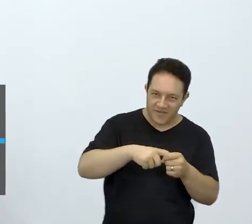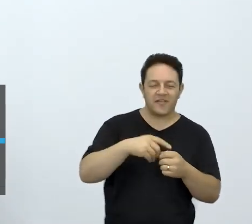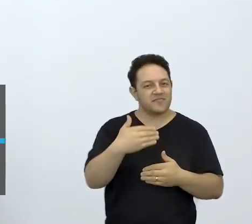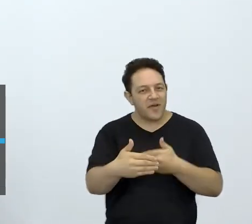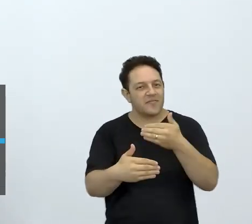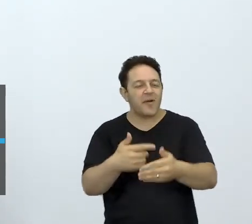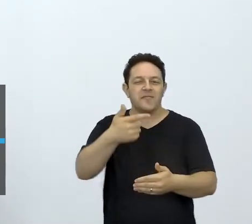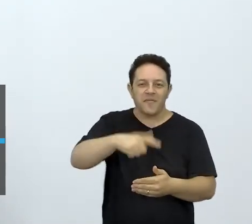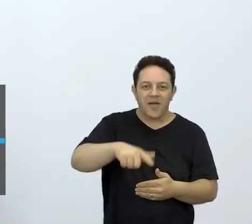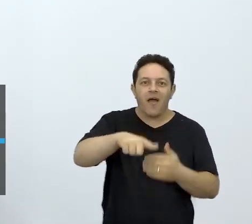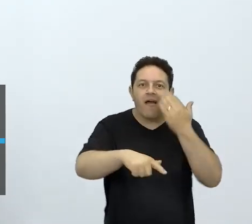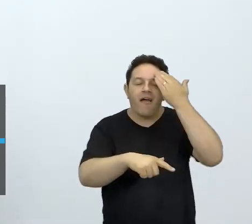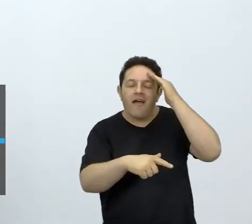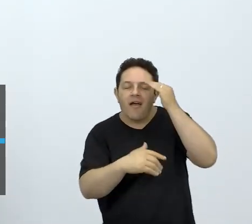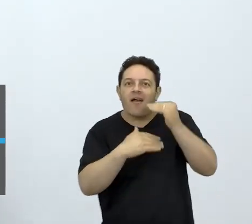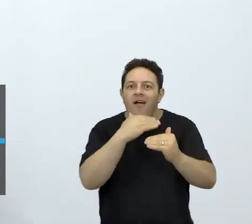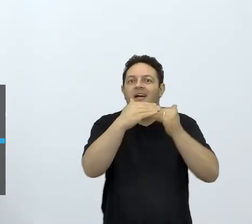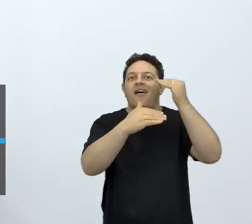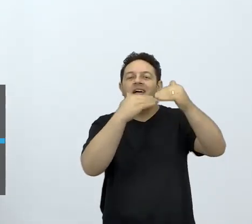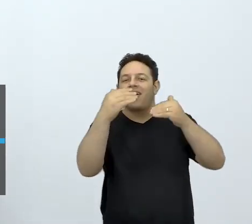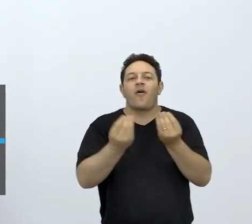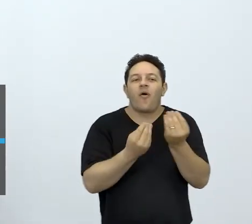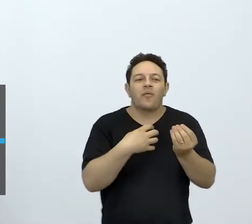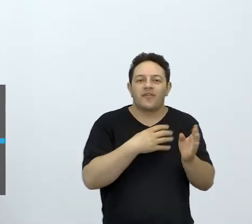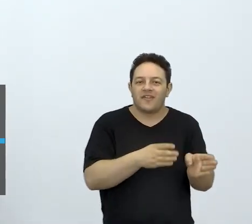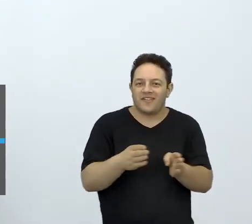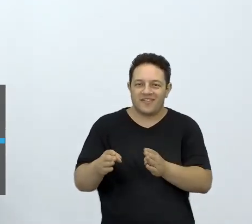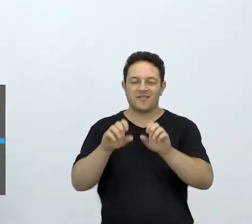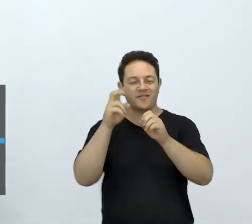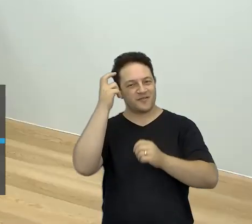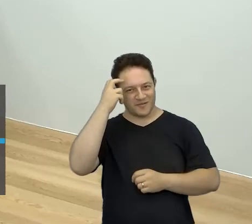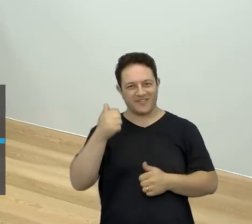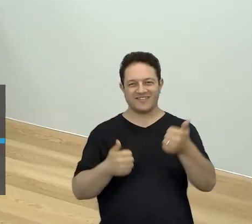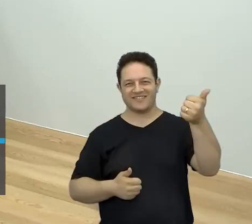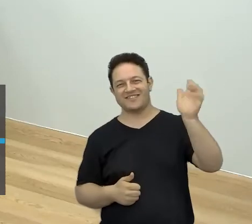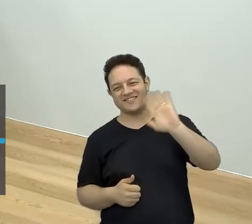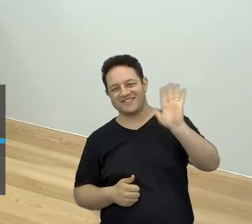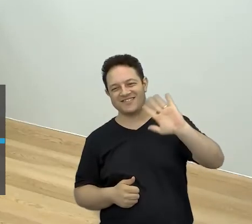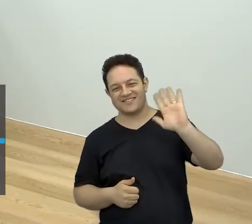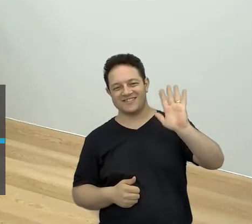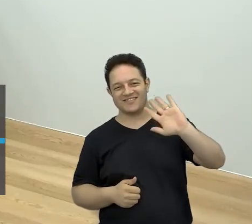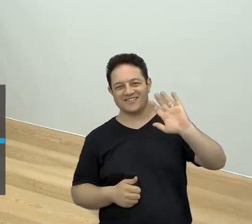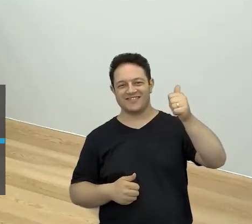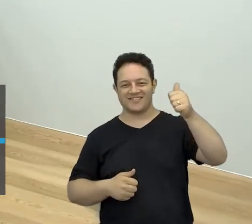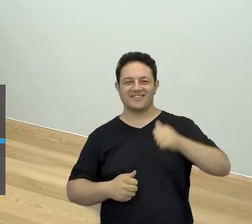construindo mais esse entendimento e essa sistematização sobre a cultura. Tchau, tchau, gente.